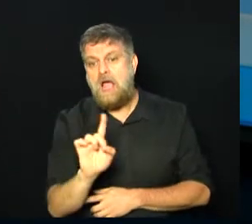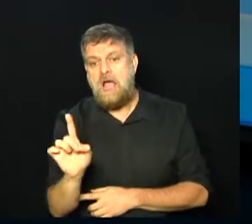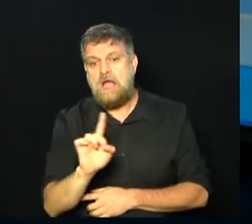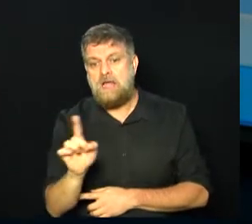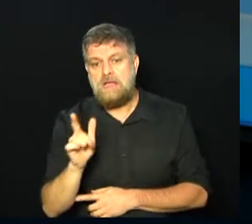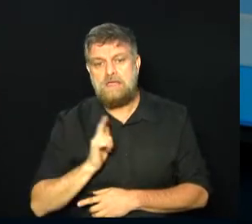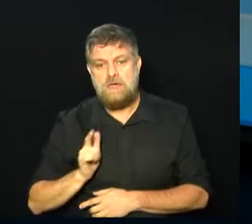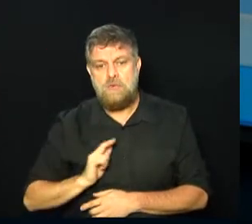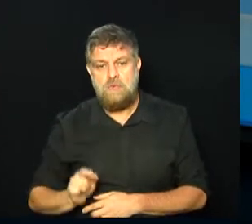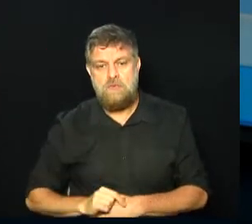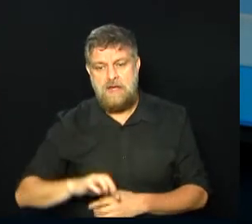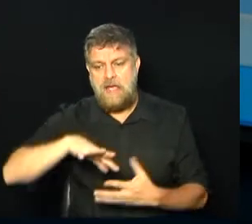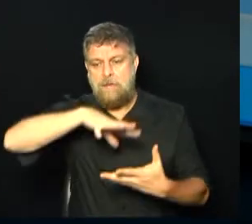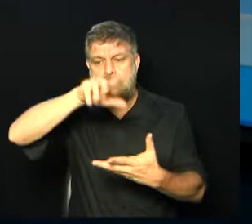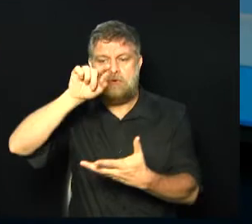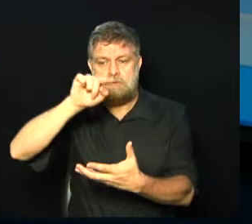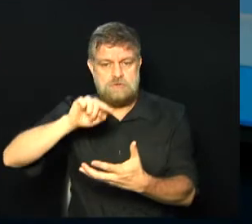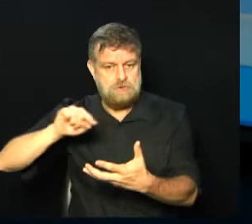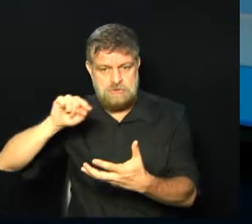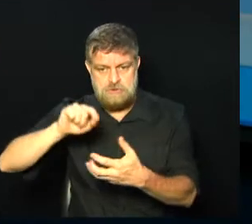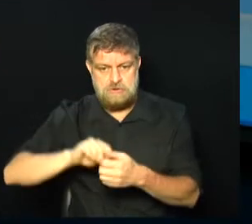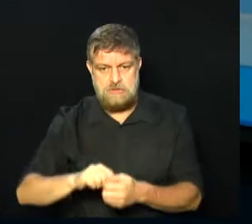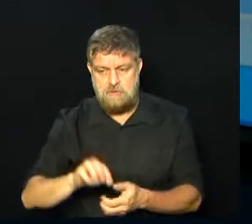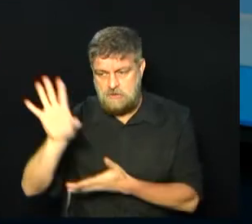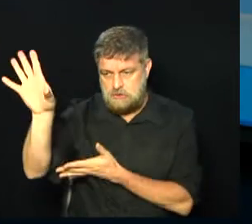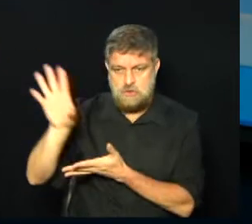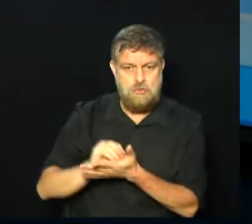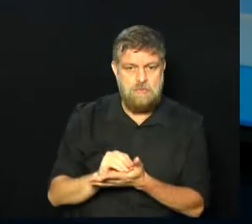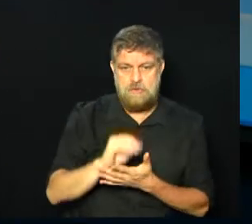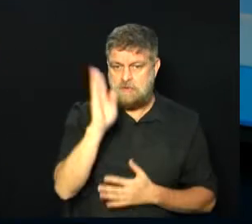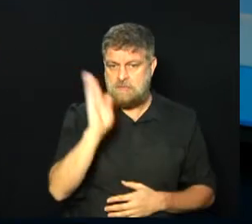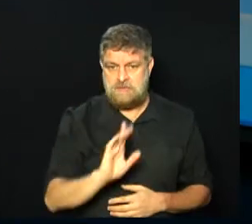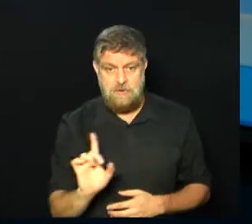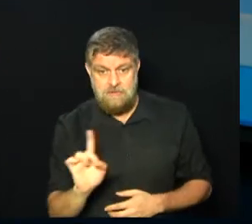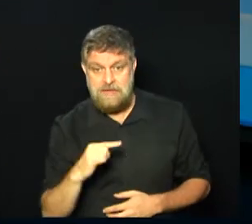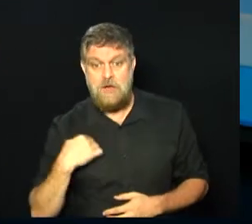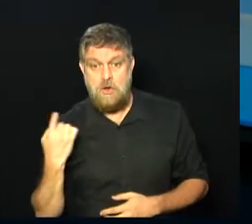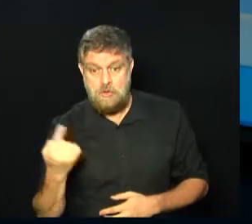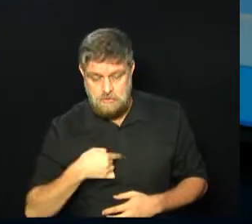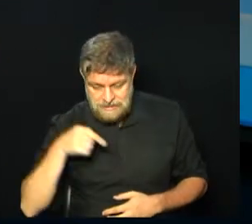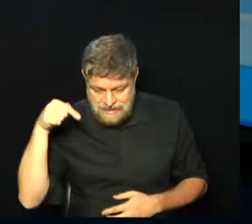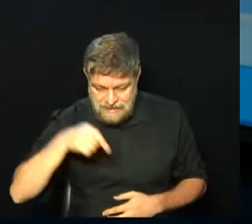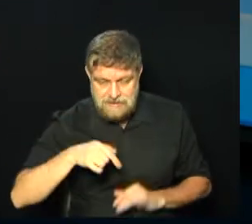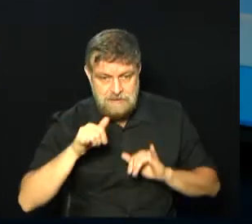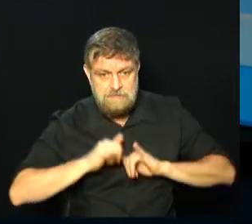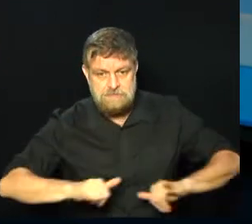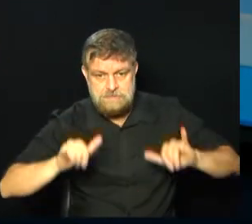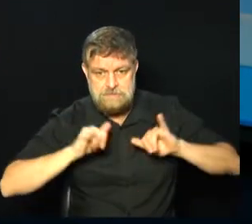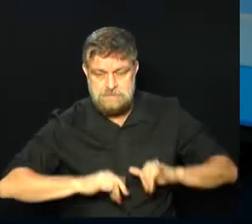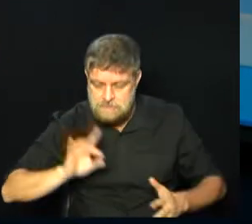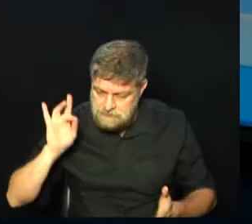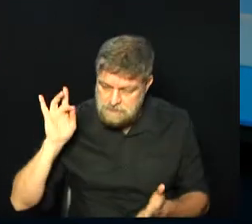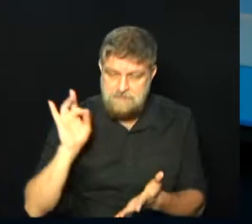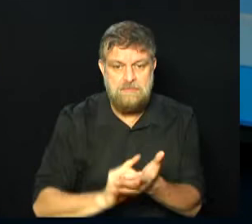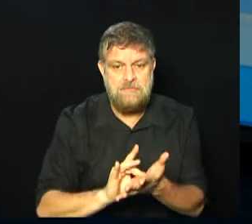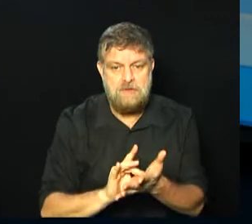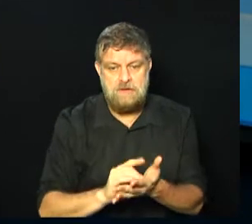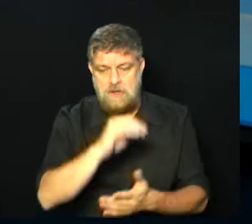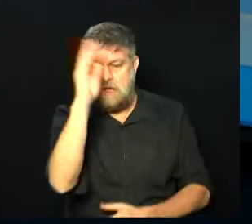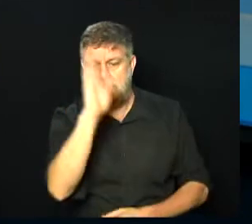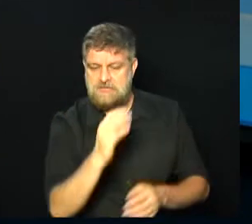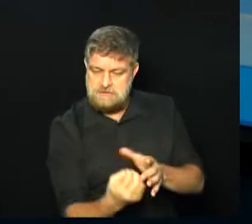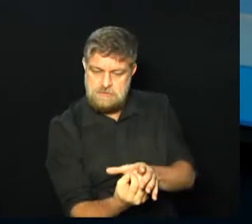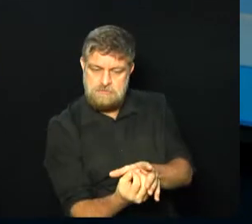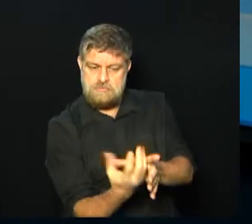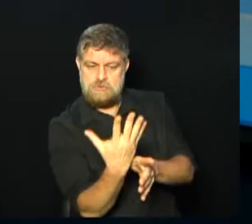movimento internacional replicado no Brasil, mas sim uma campanha genuinamente criada no nosso